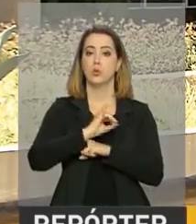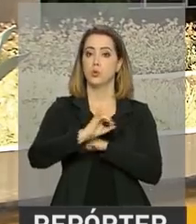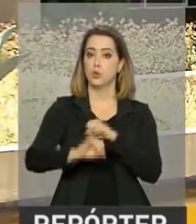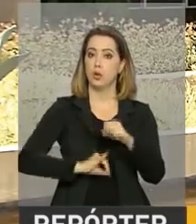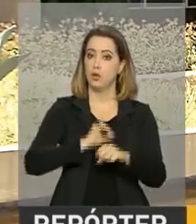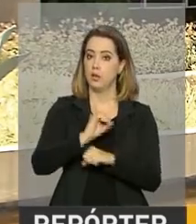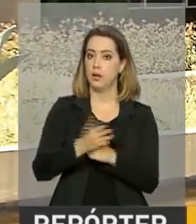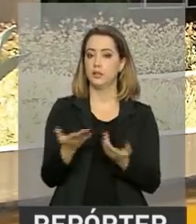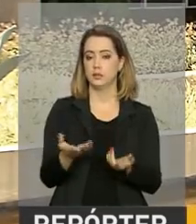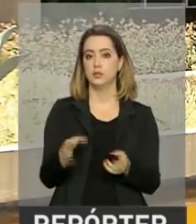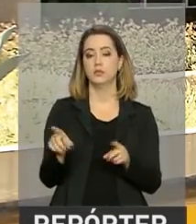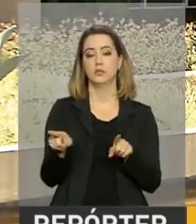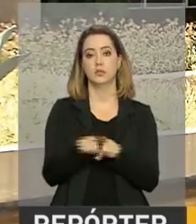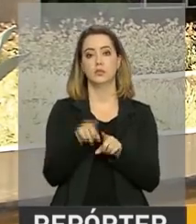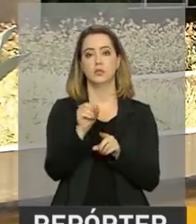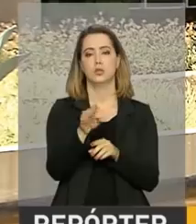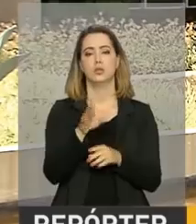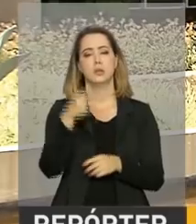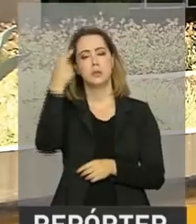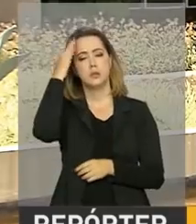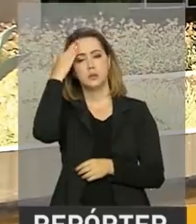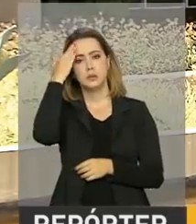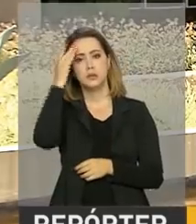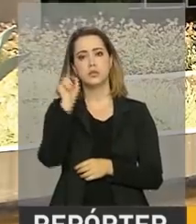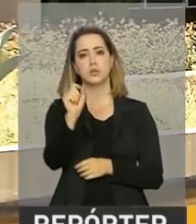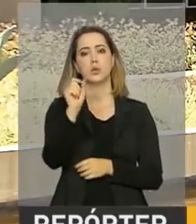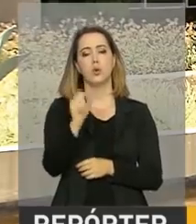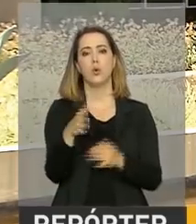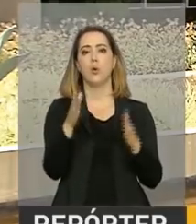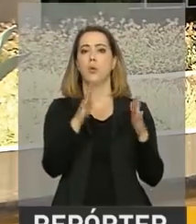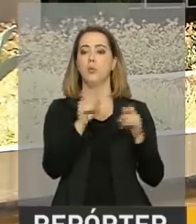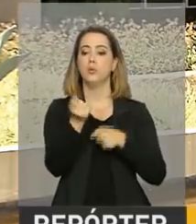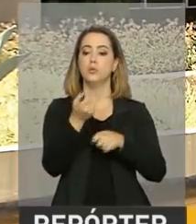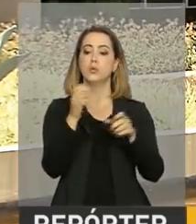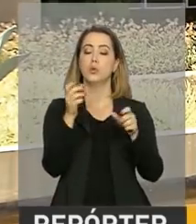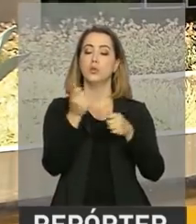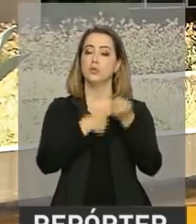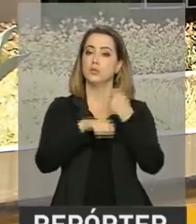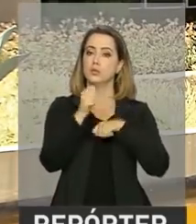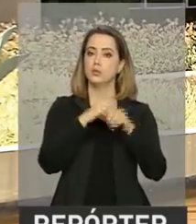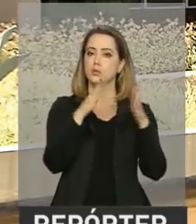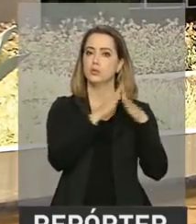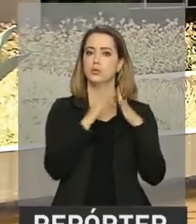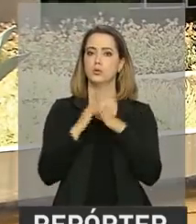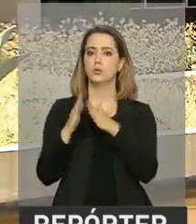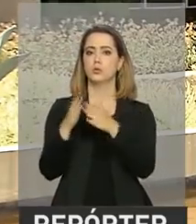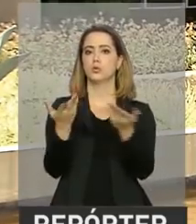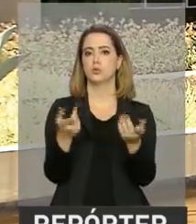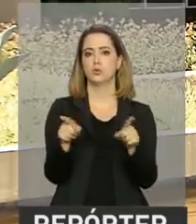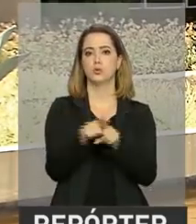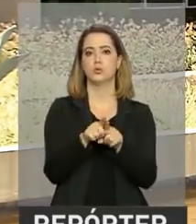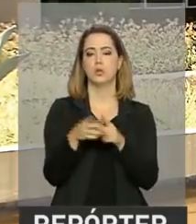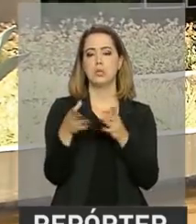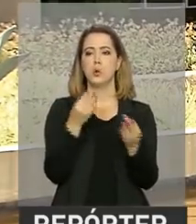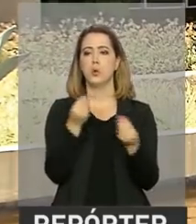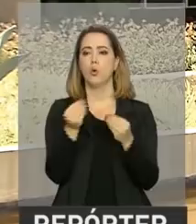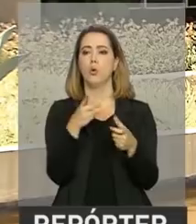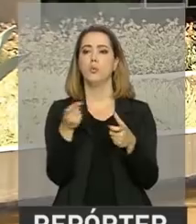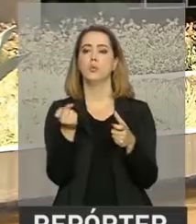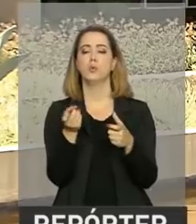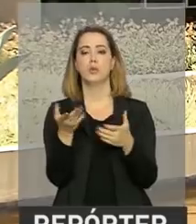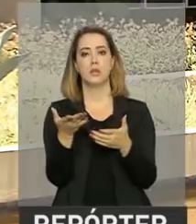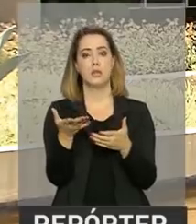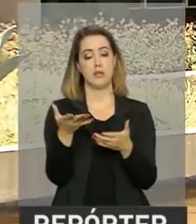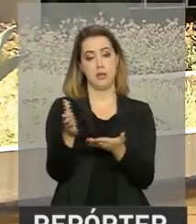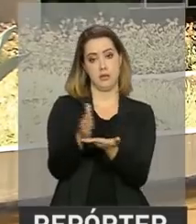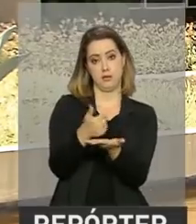participantes sobre questões como o orçamento doméstico o planejamento financeiro e o cálculo de receitas e despesas e ainda